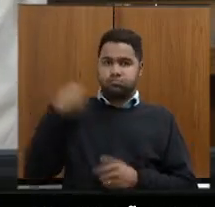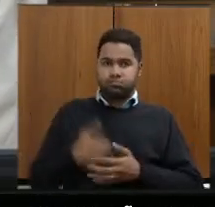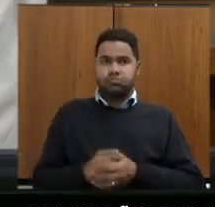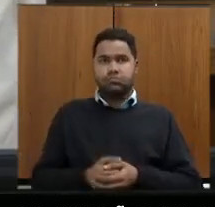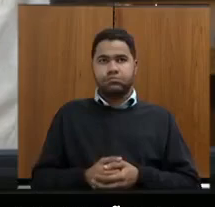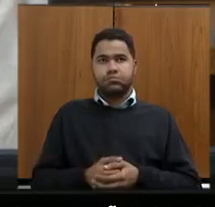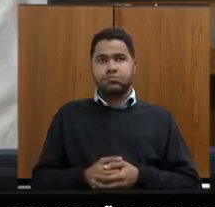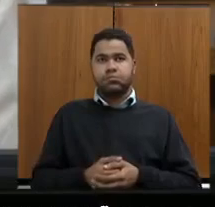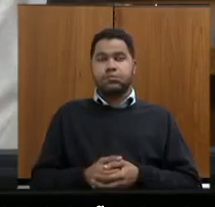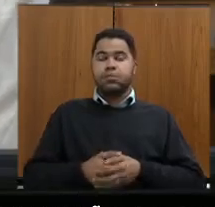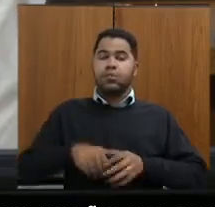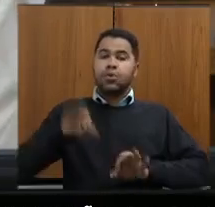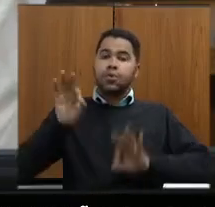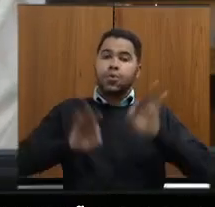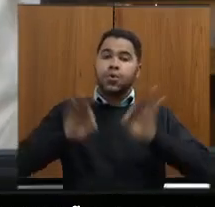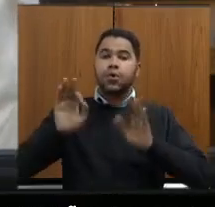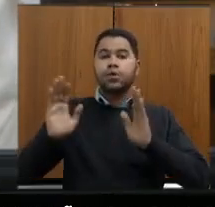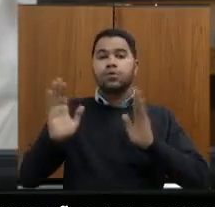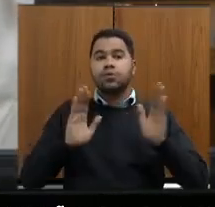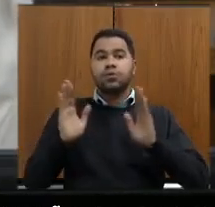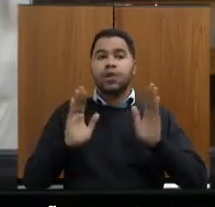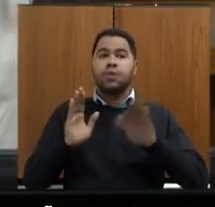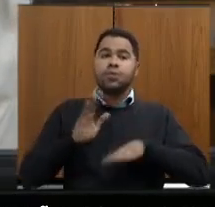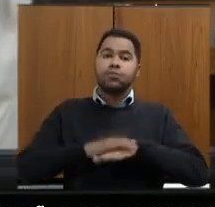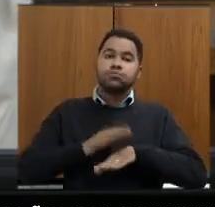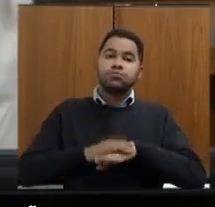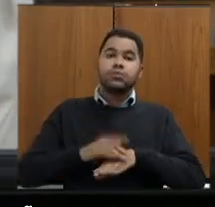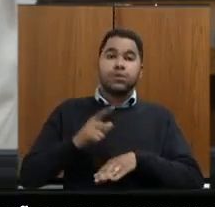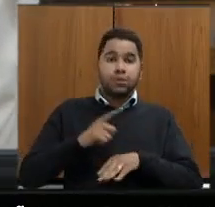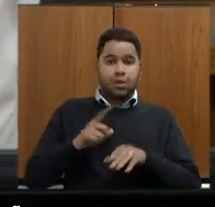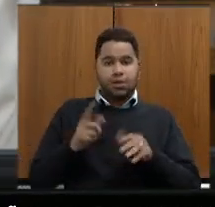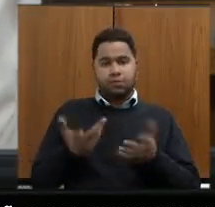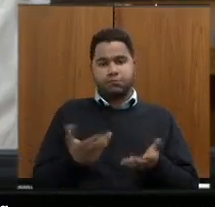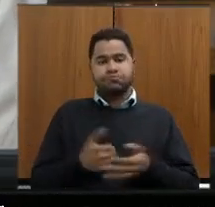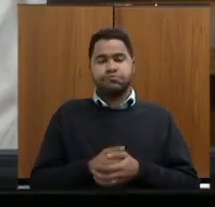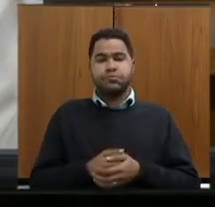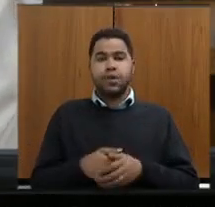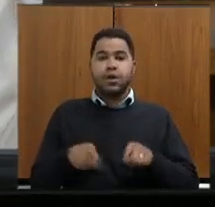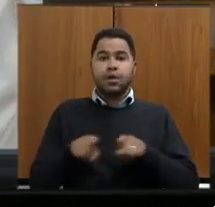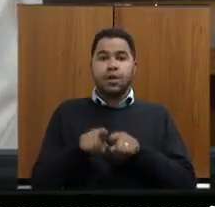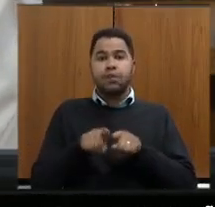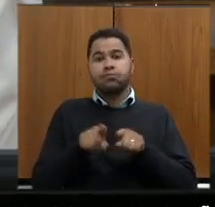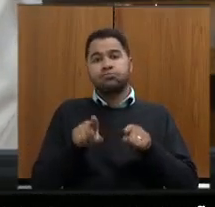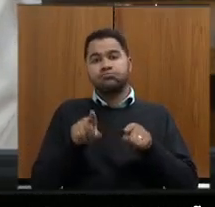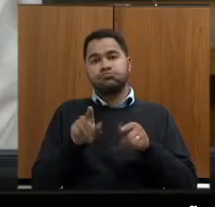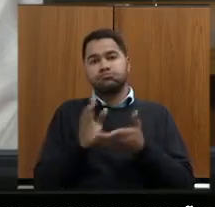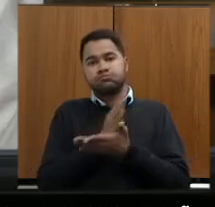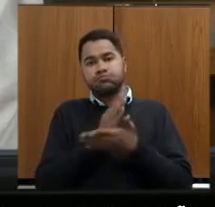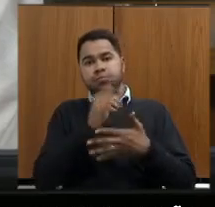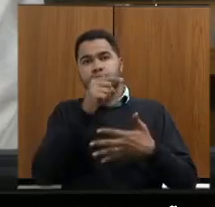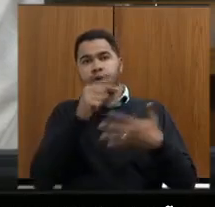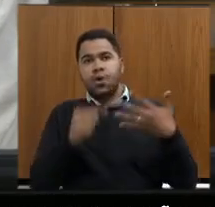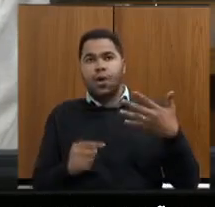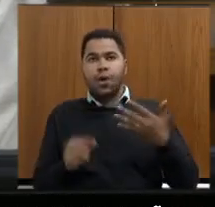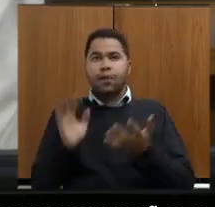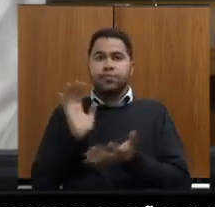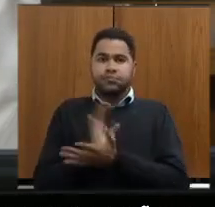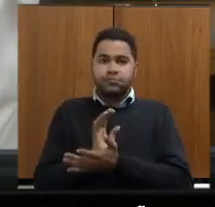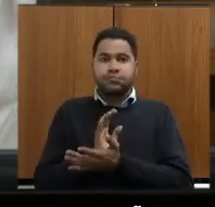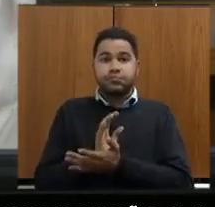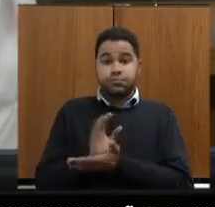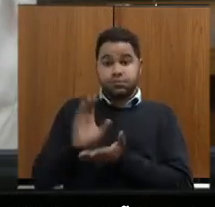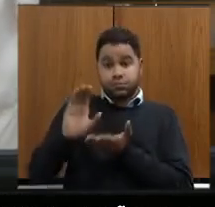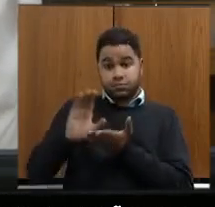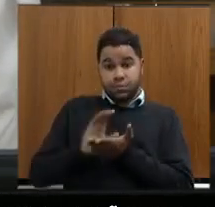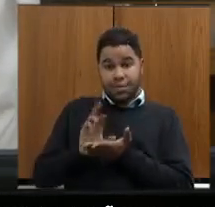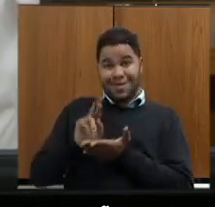a gente projeta no tempo a pá o que a gente tem Inclusive a gente tem alguns pontos é por exemplo na parte das receitas